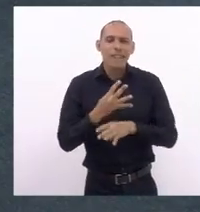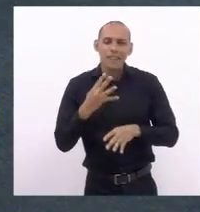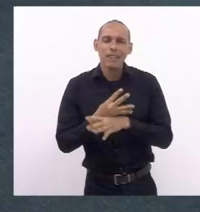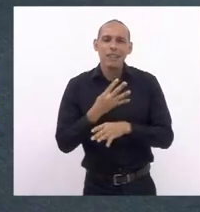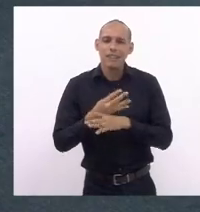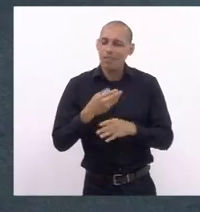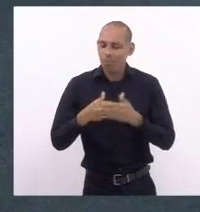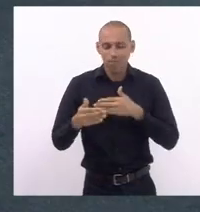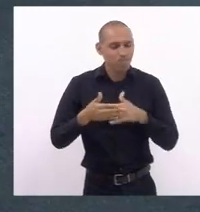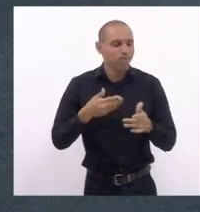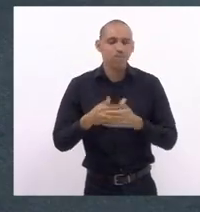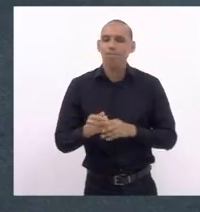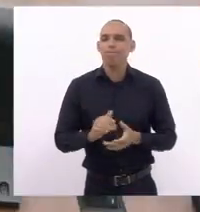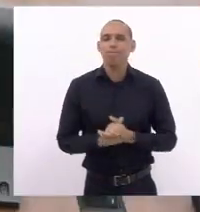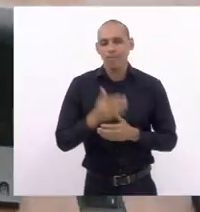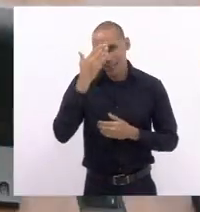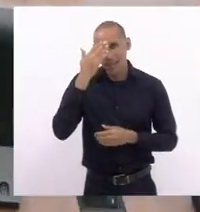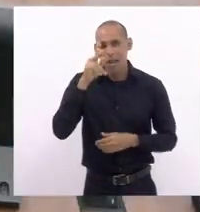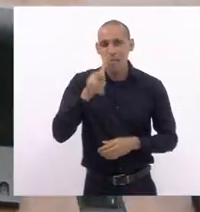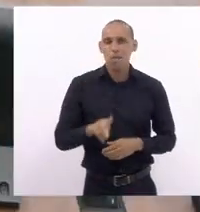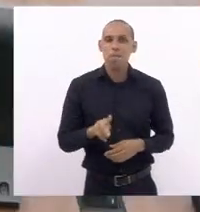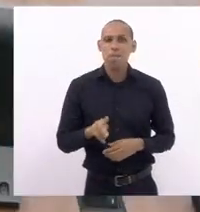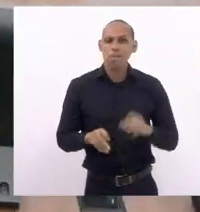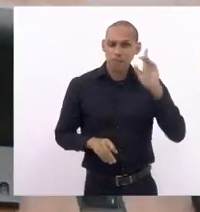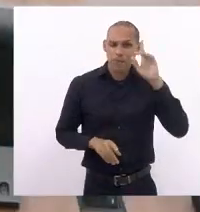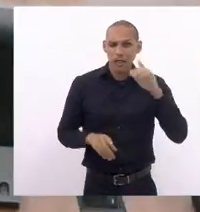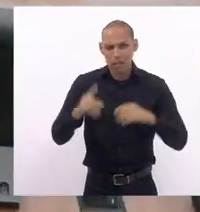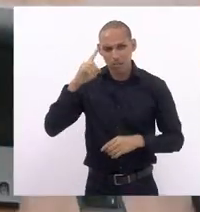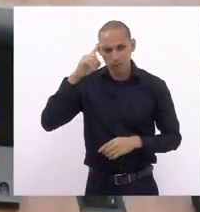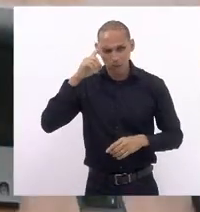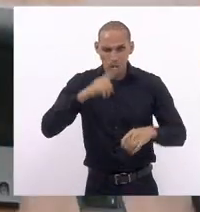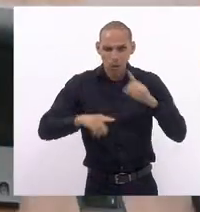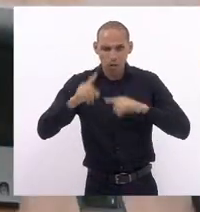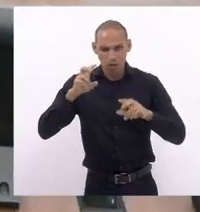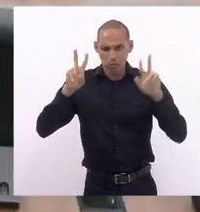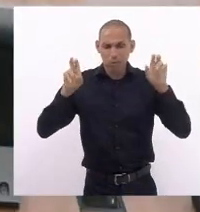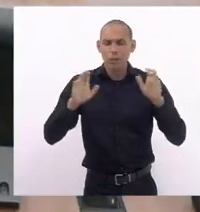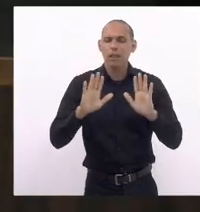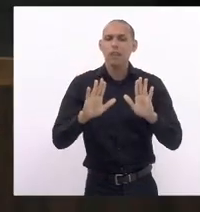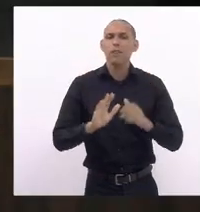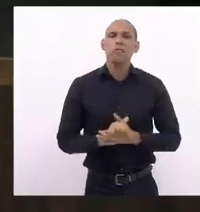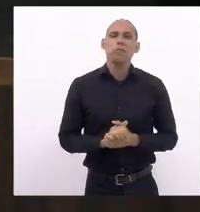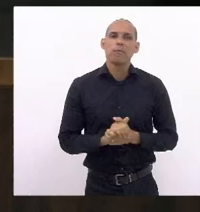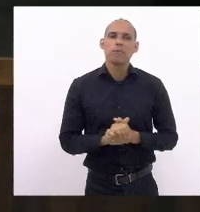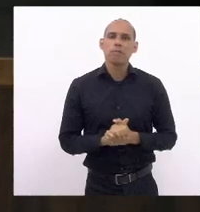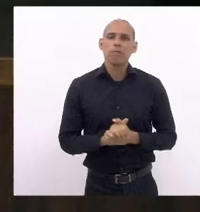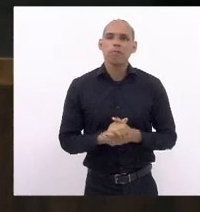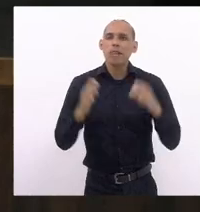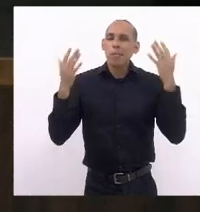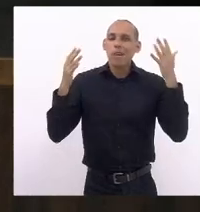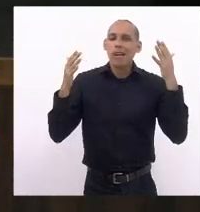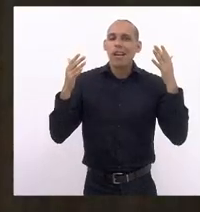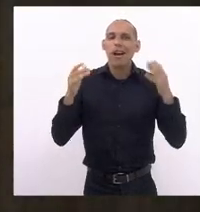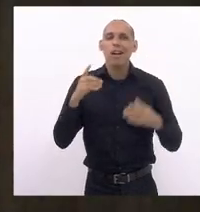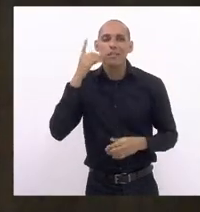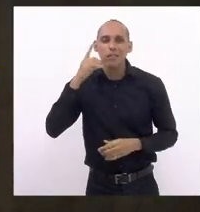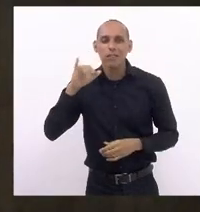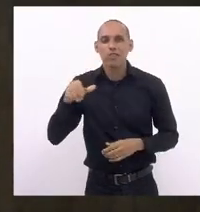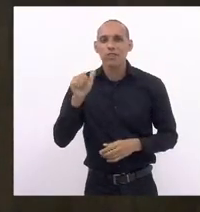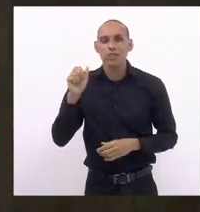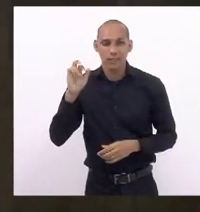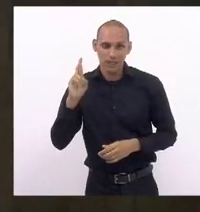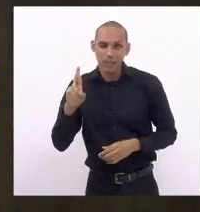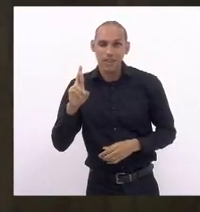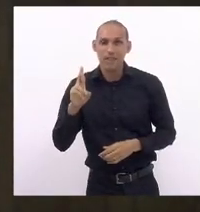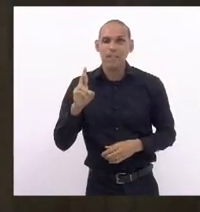tudo. Obrigada, senhora presidenta. Senhora presidente, posso fazer uma questão de ordem? Só uma questão de ordem. Parabenizar o deputado Jair pela iniciativa,